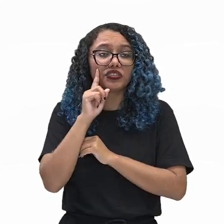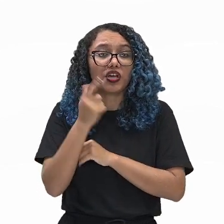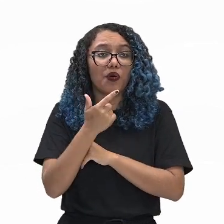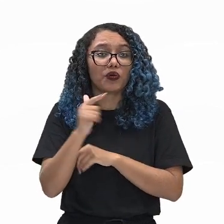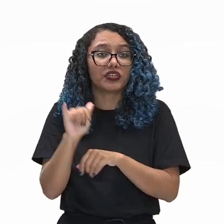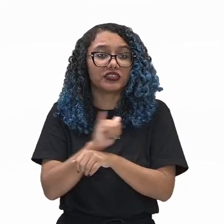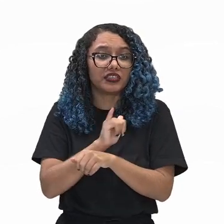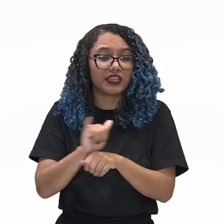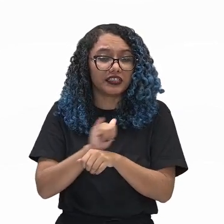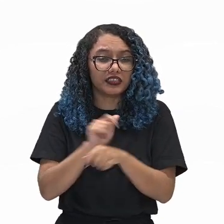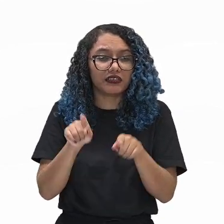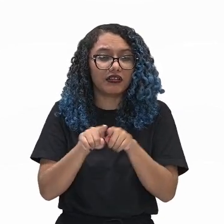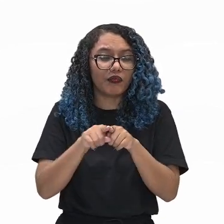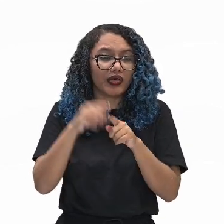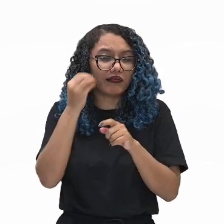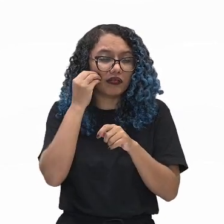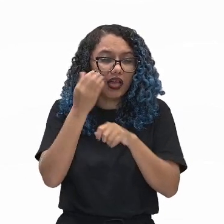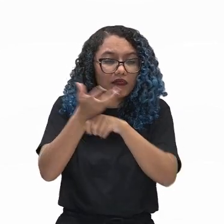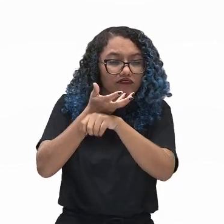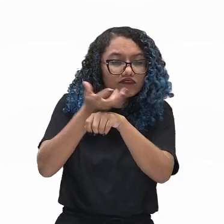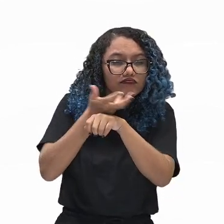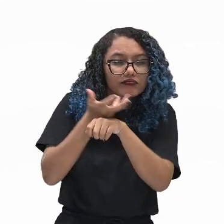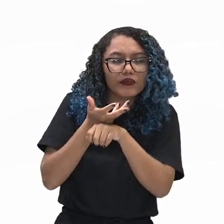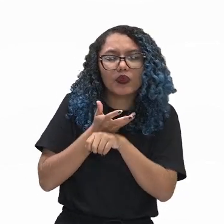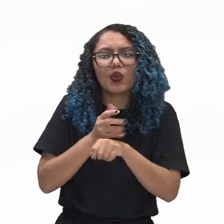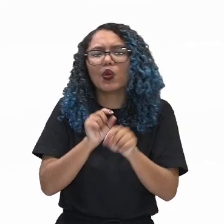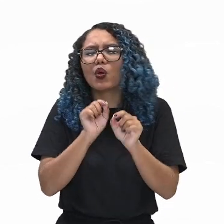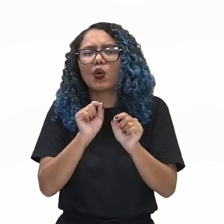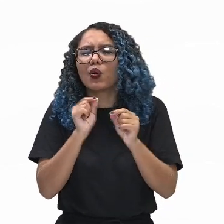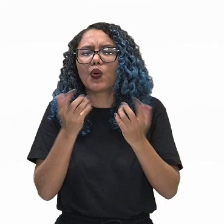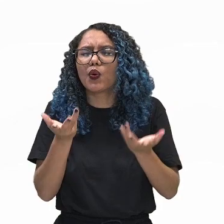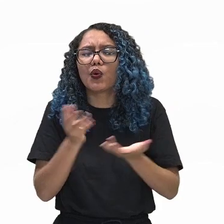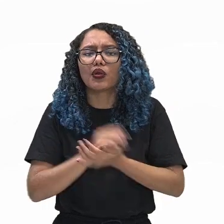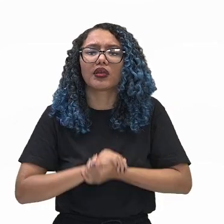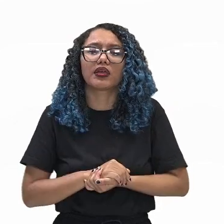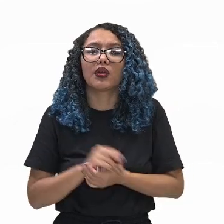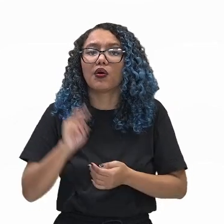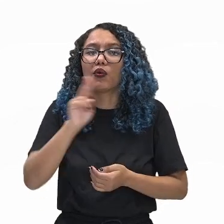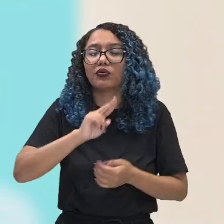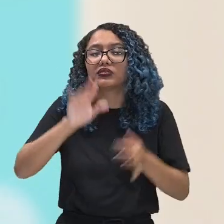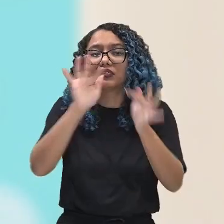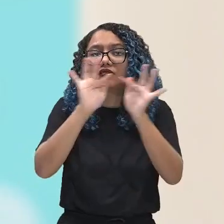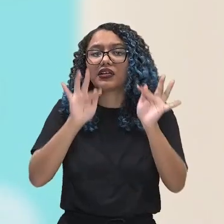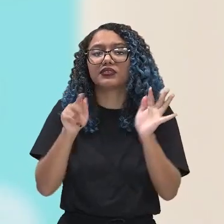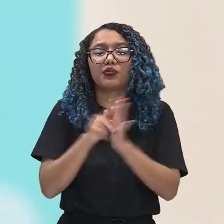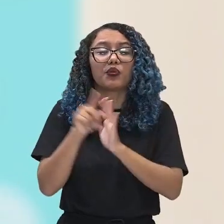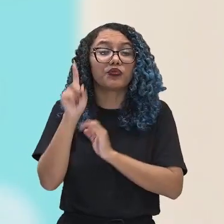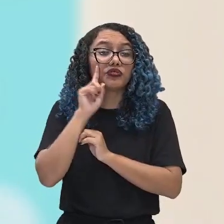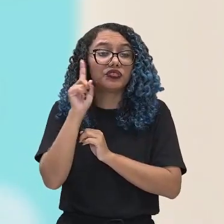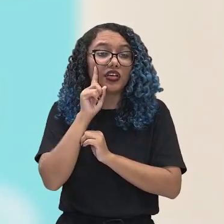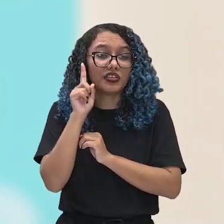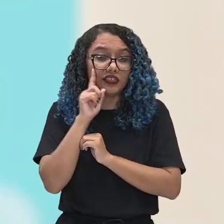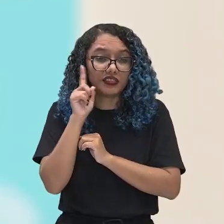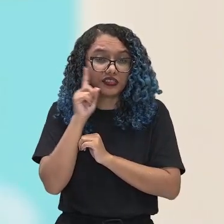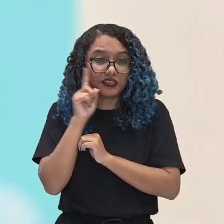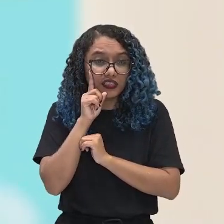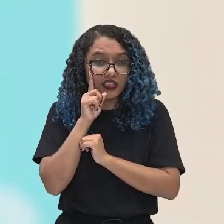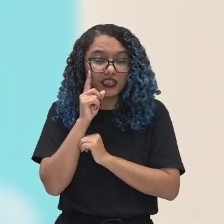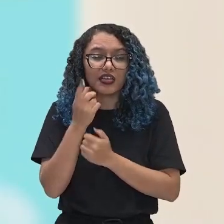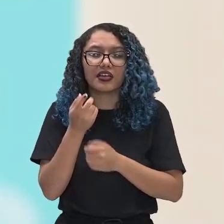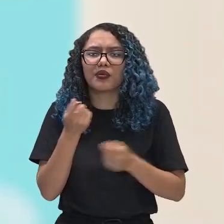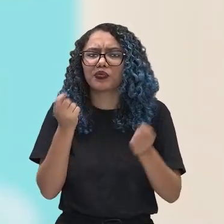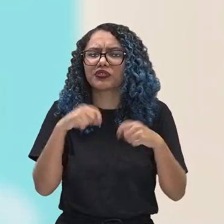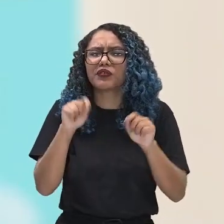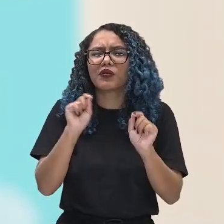utilizar para tentar convencer você é o quê? É o uso de expressões do dia a dia. Uso de expressões que você entenda.